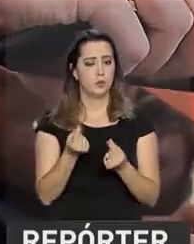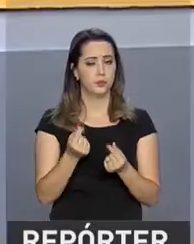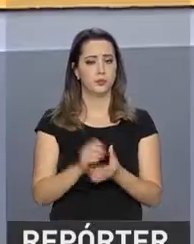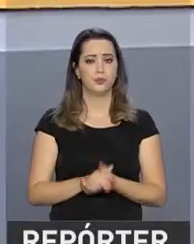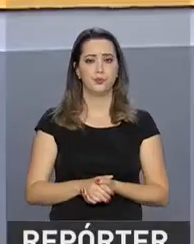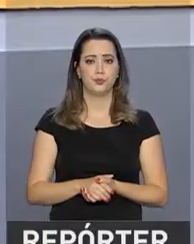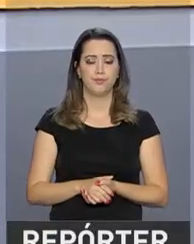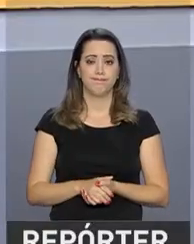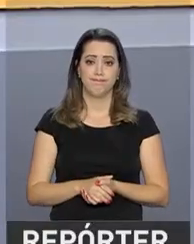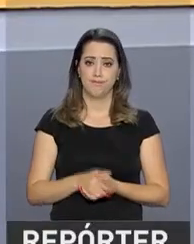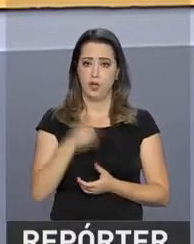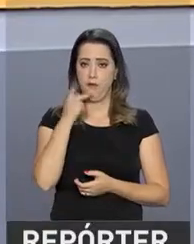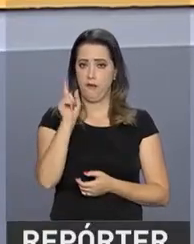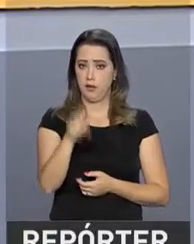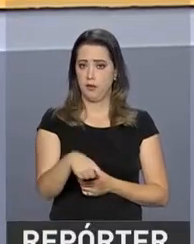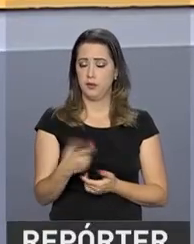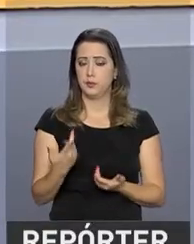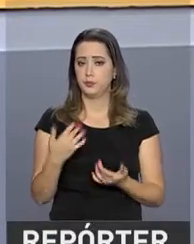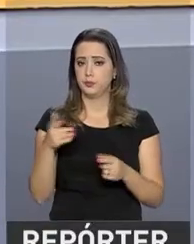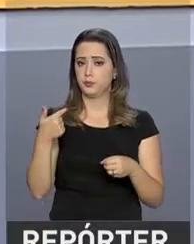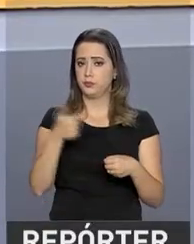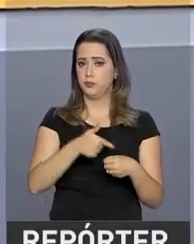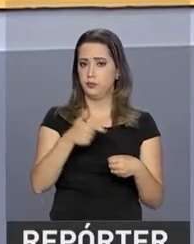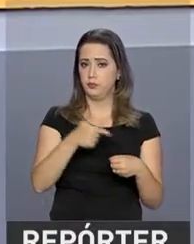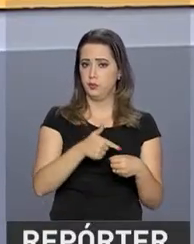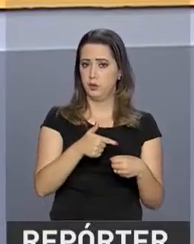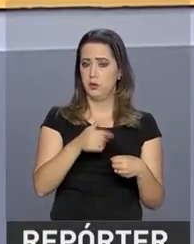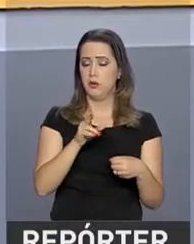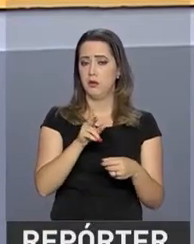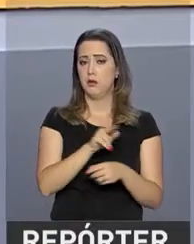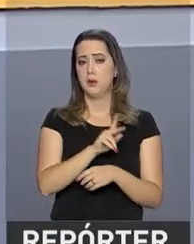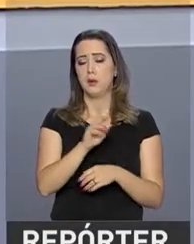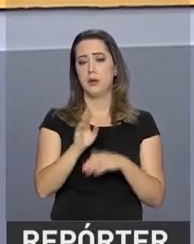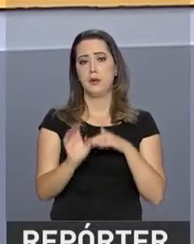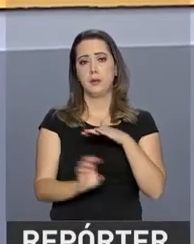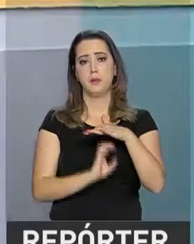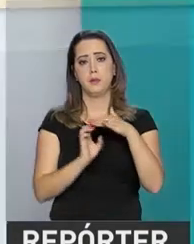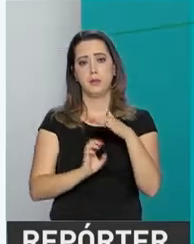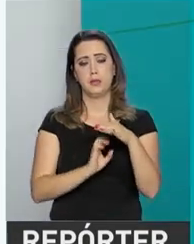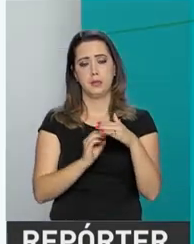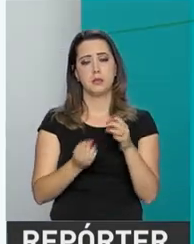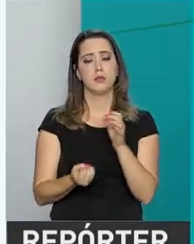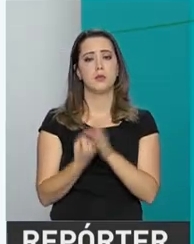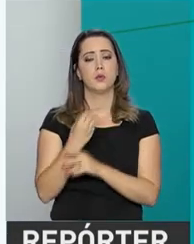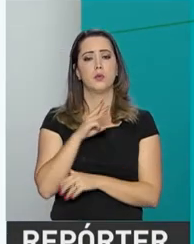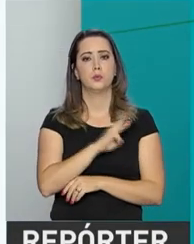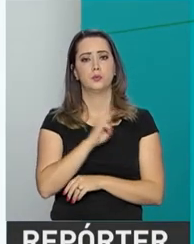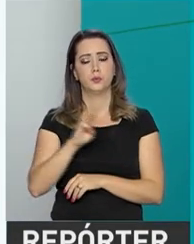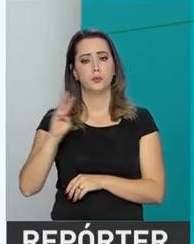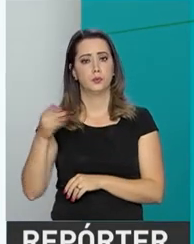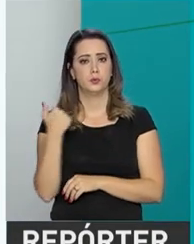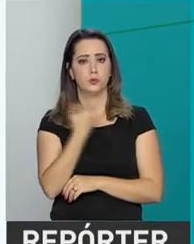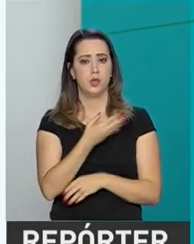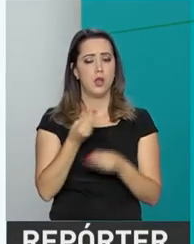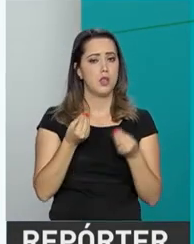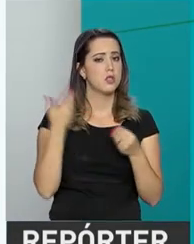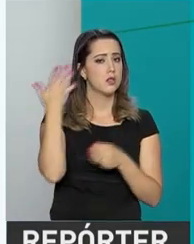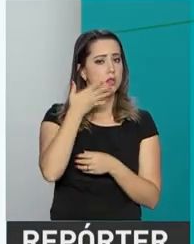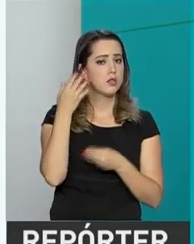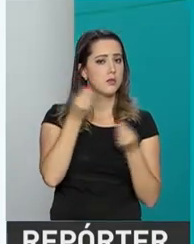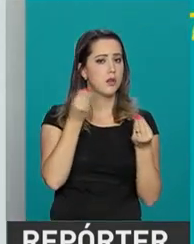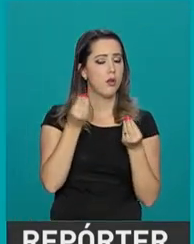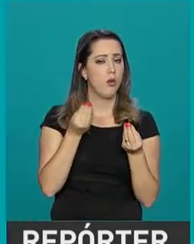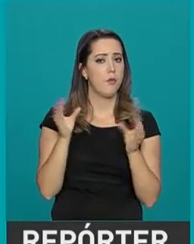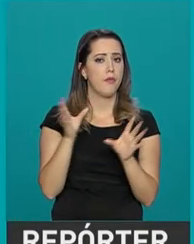e ainda sobre o preço dos combustíveis a petrobras criou um hotsite que explica como é feita a composição do preço da